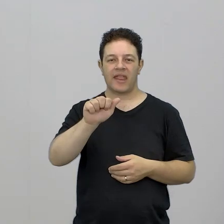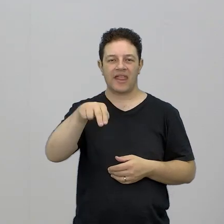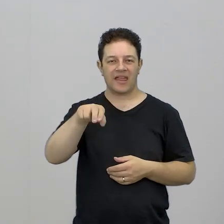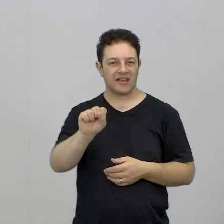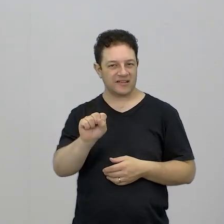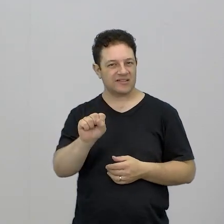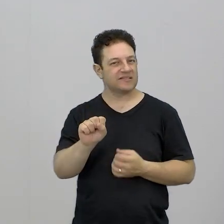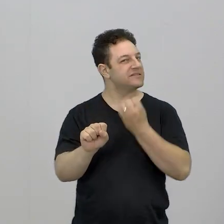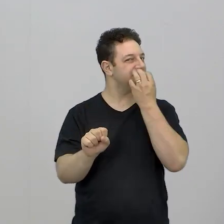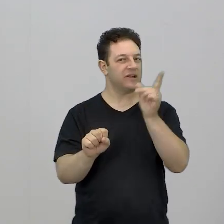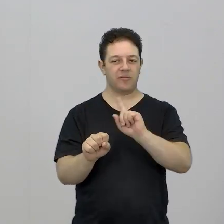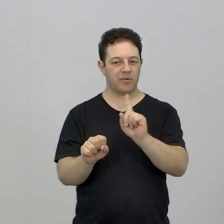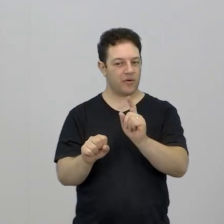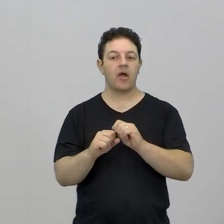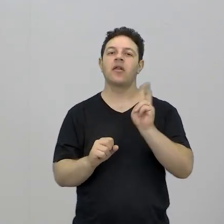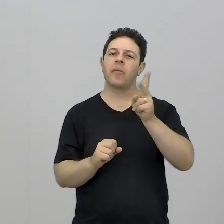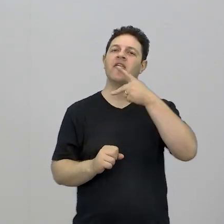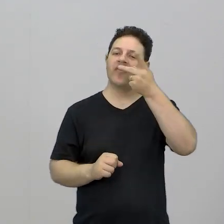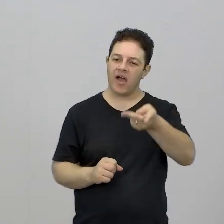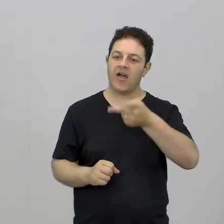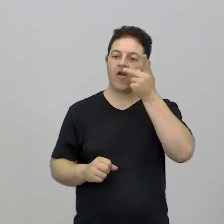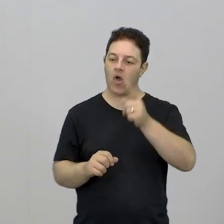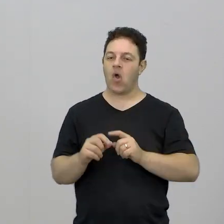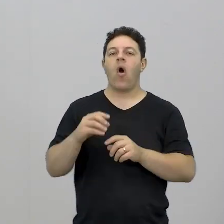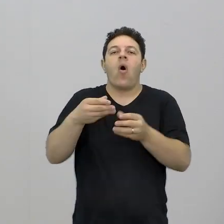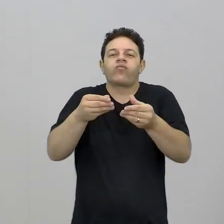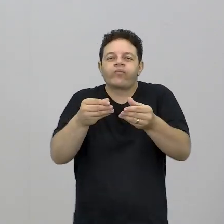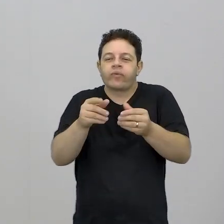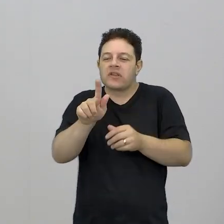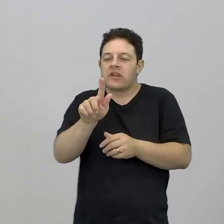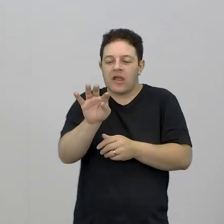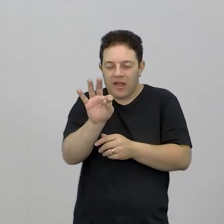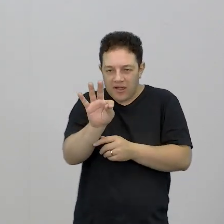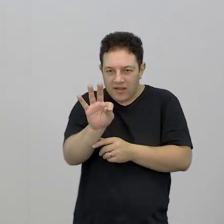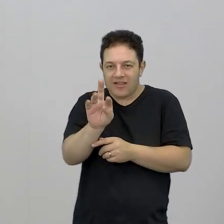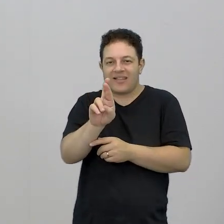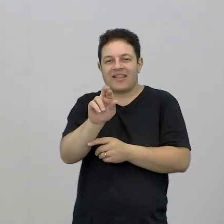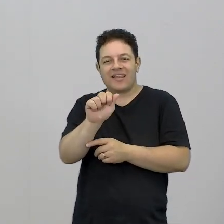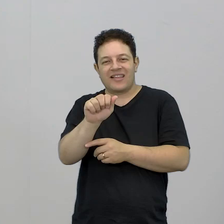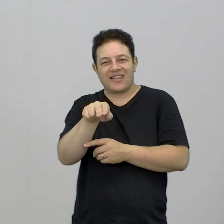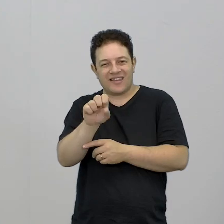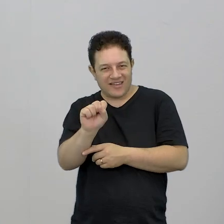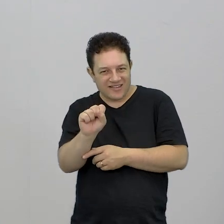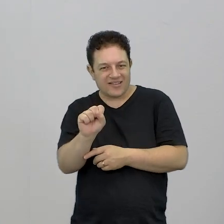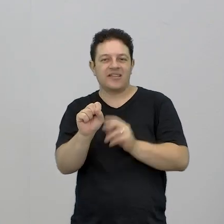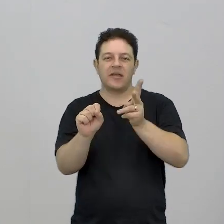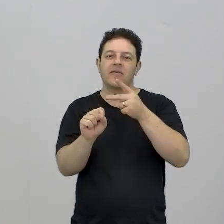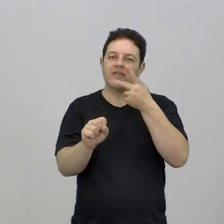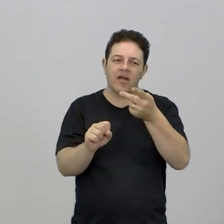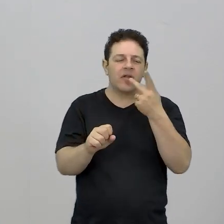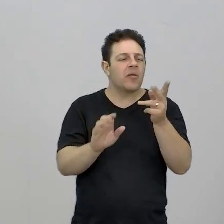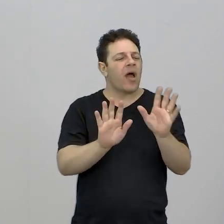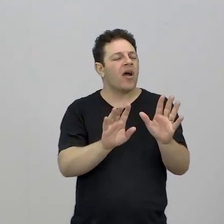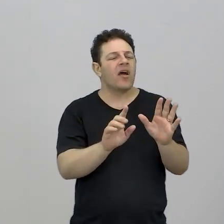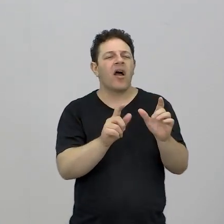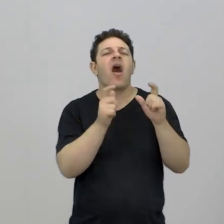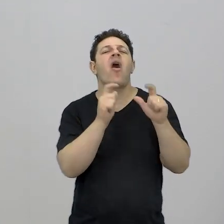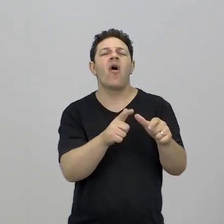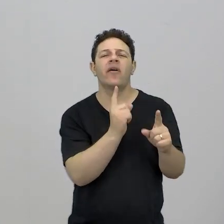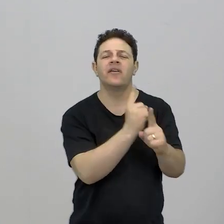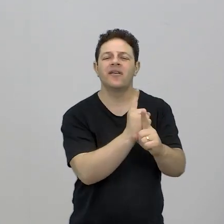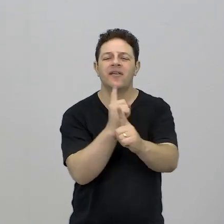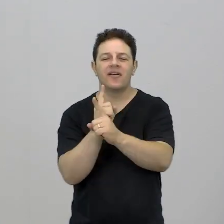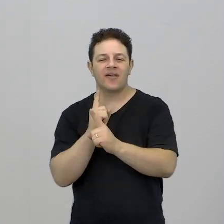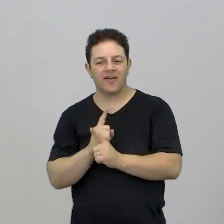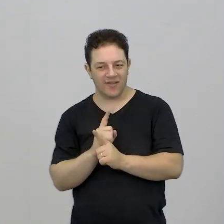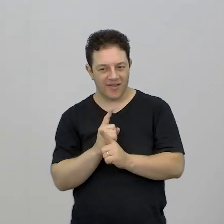verdade, sempre fala, gordura trans, né? Mas aí, onde será que tá, né, essa gordura? E